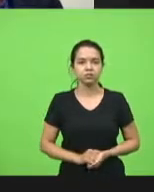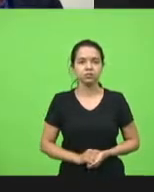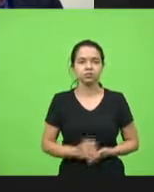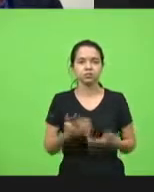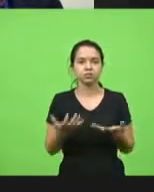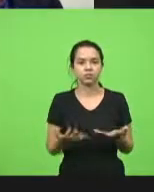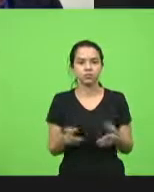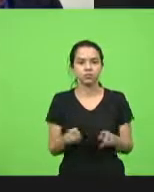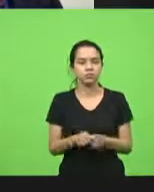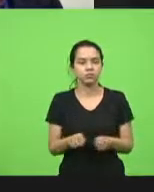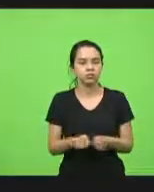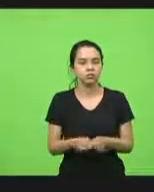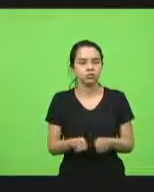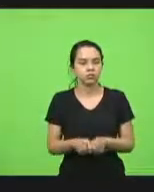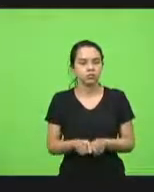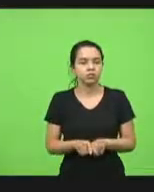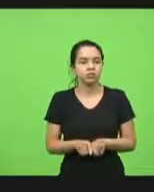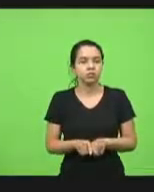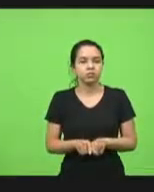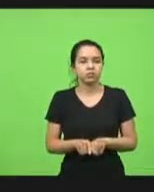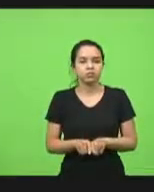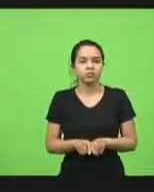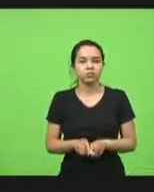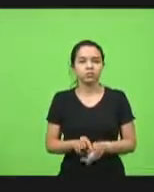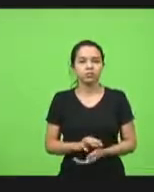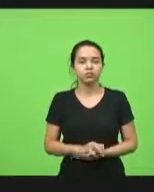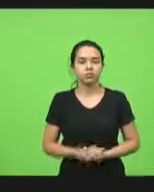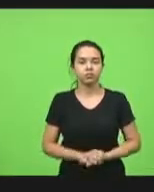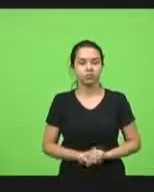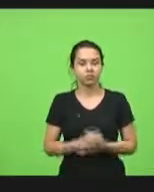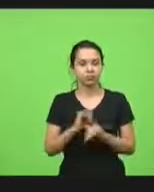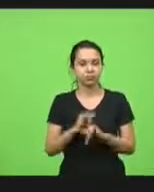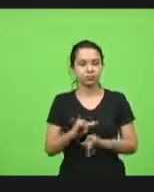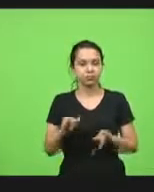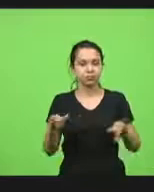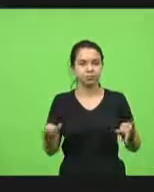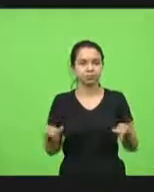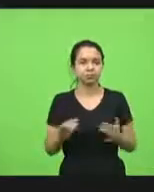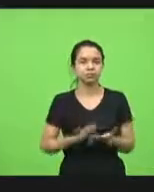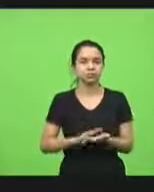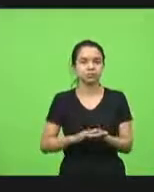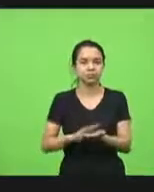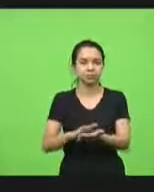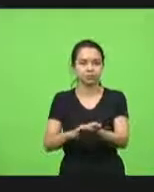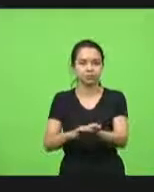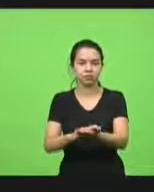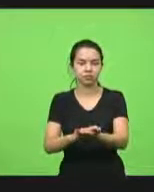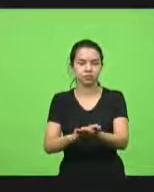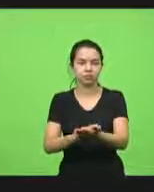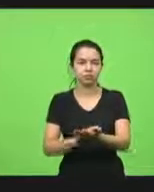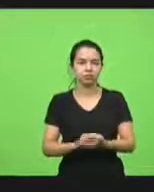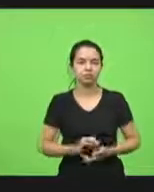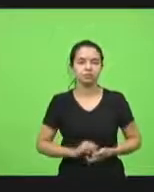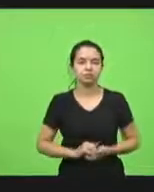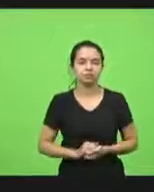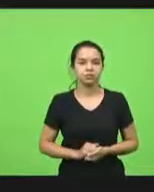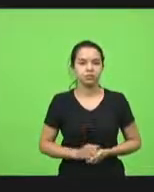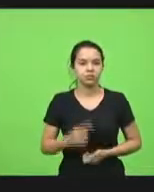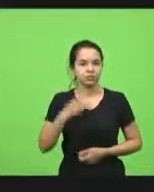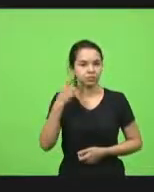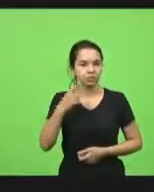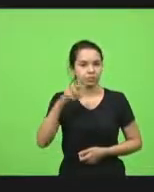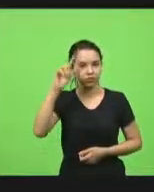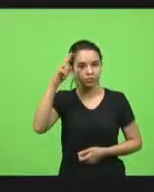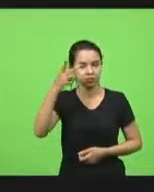brevemente deixar aqui o meu manifesto de parabenização ao deputado Milton Obos